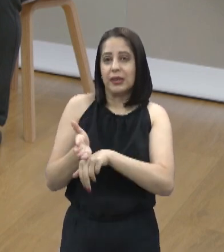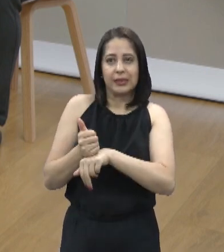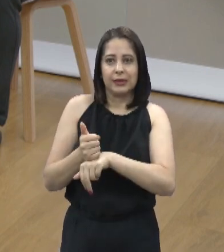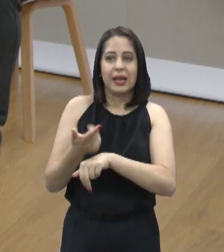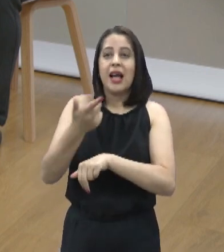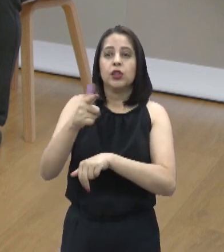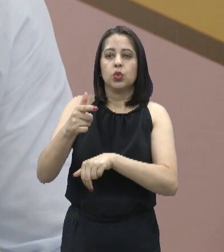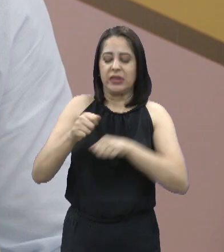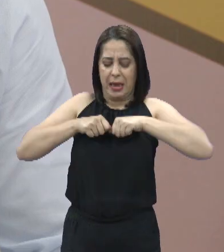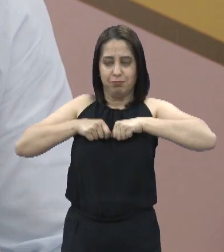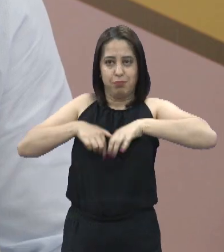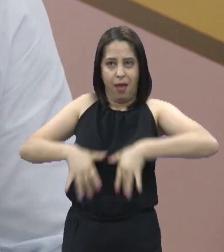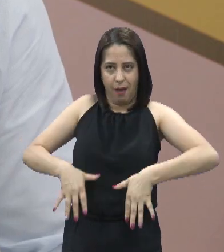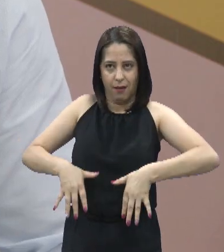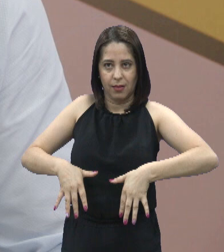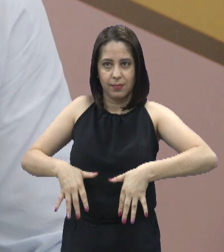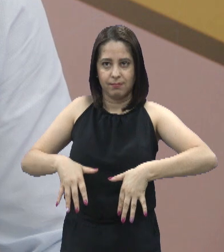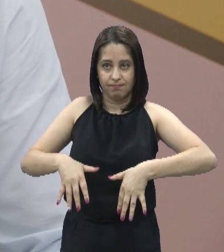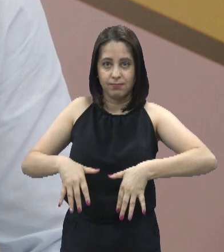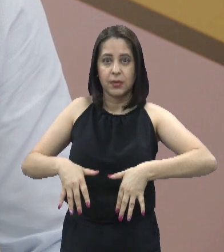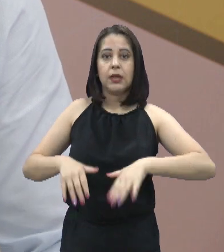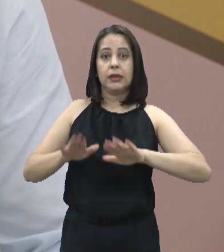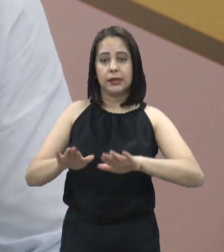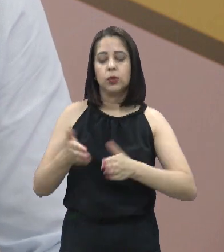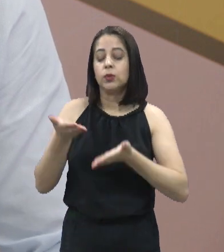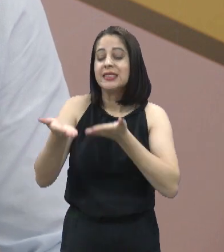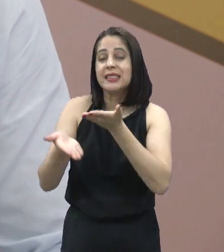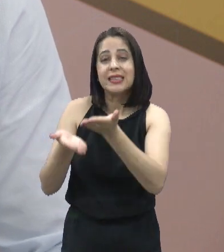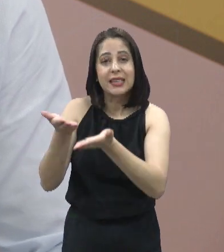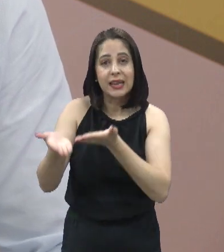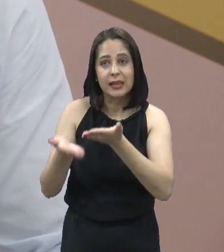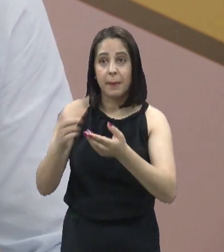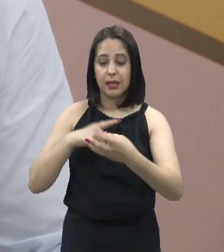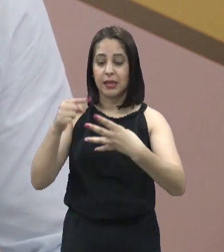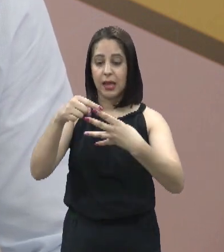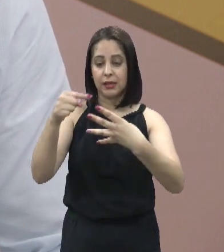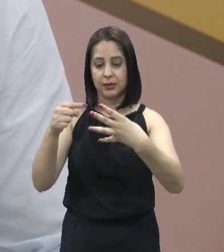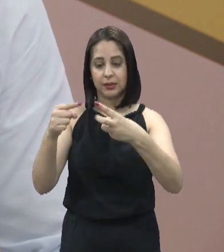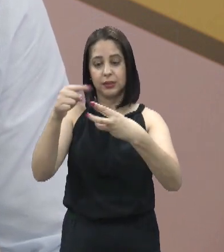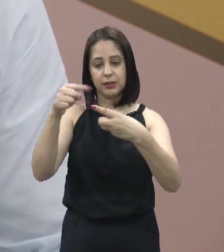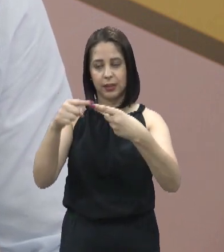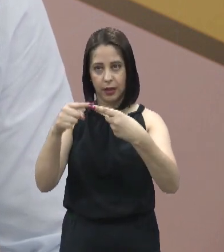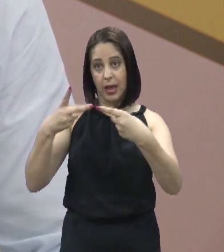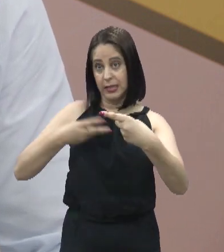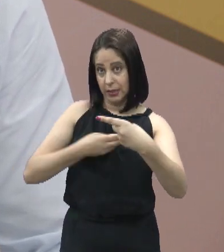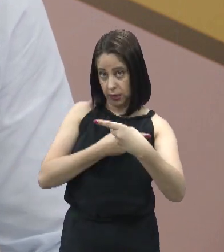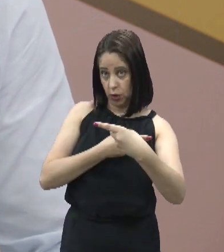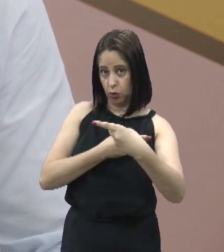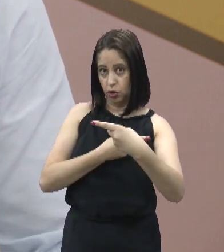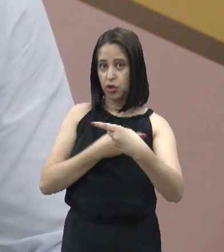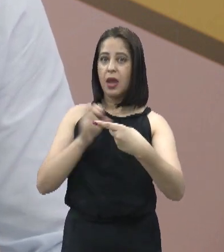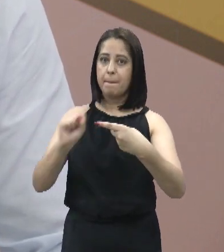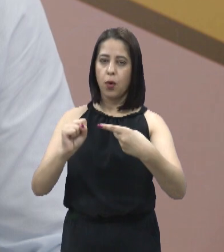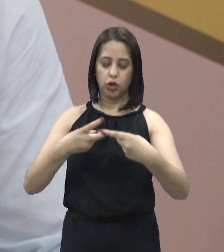metástase. Principalmente assim, de tratamento, a gente vai envolver 3 grandes grupos. Um é a cirurgia, que pode ser a